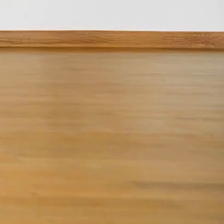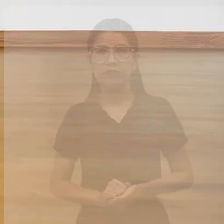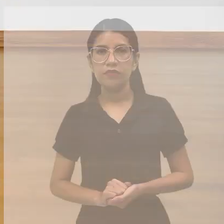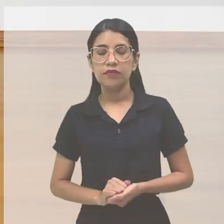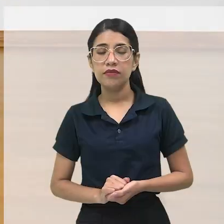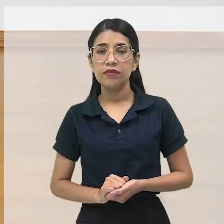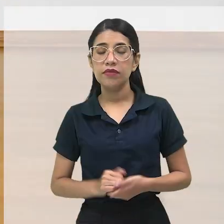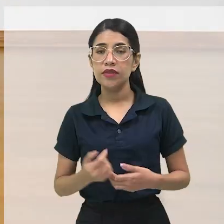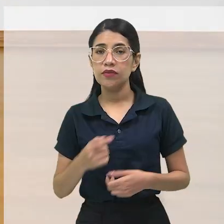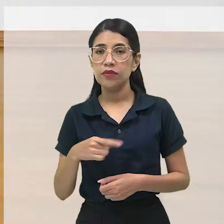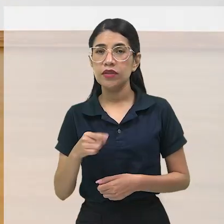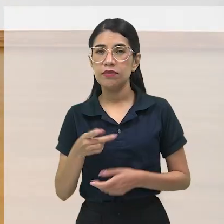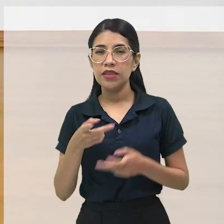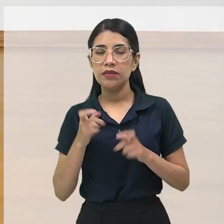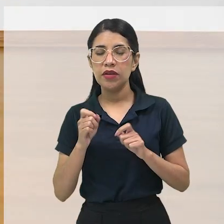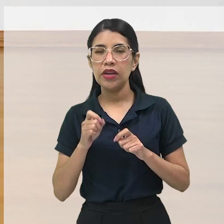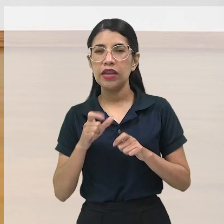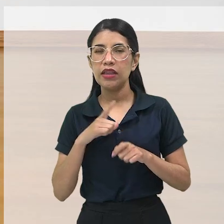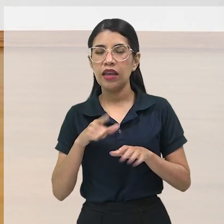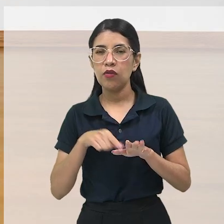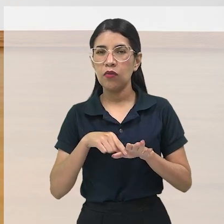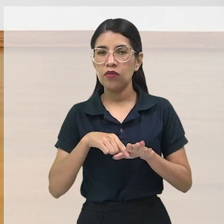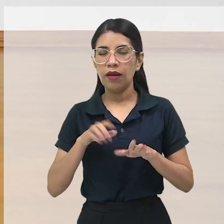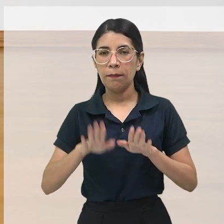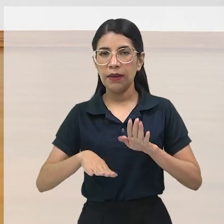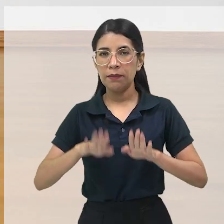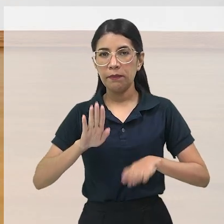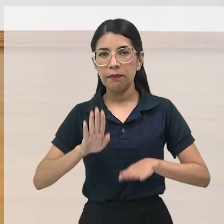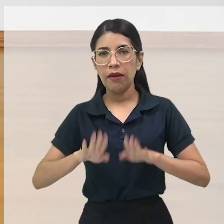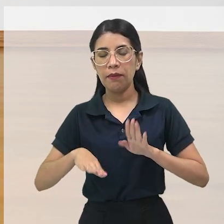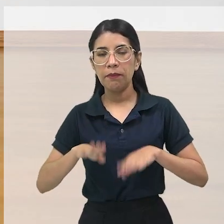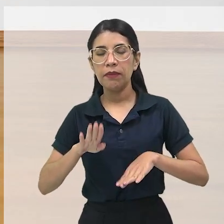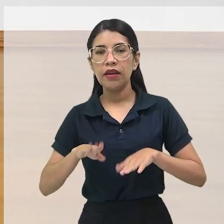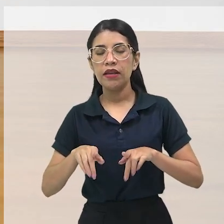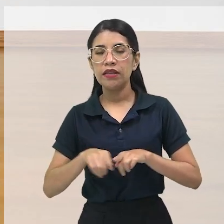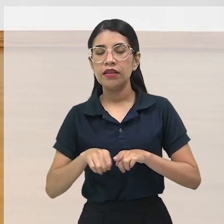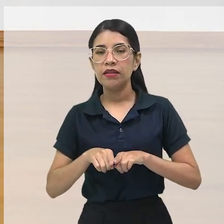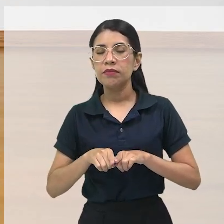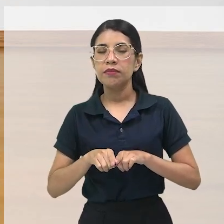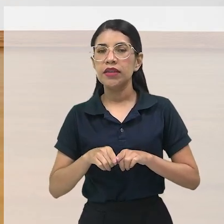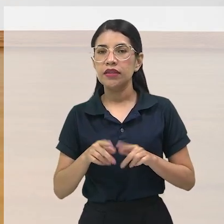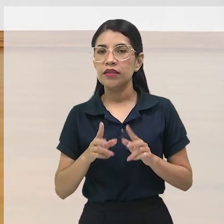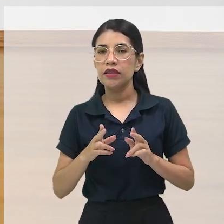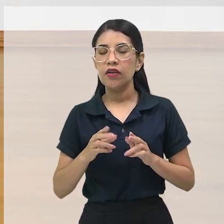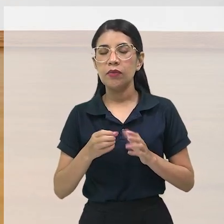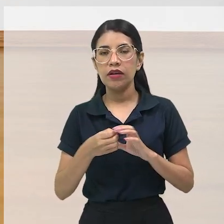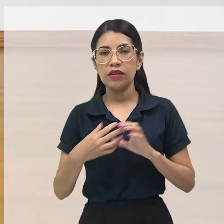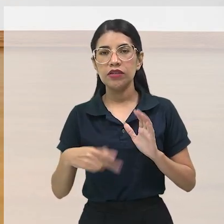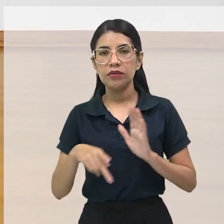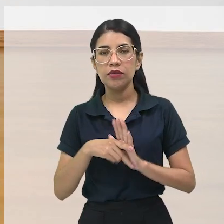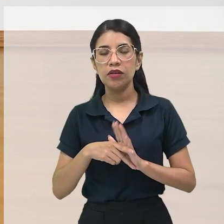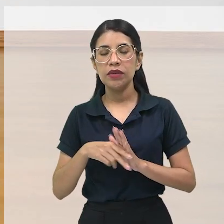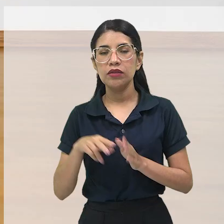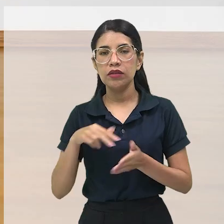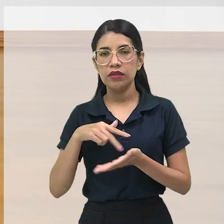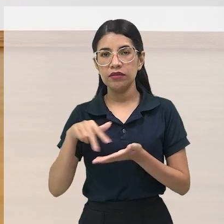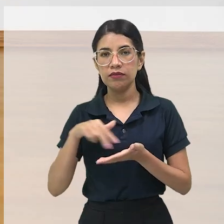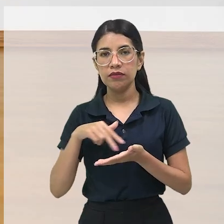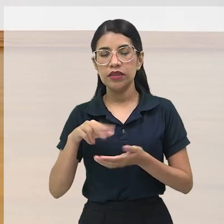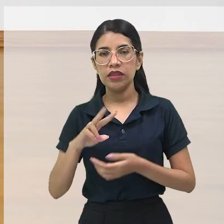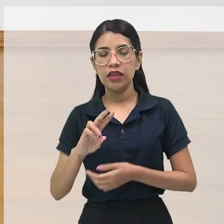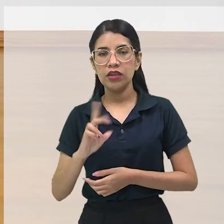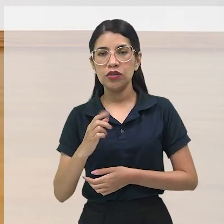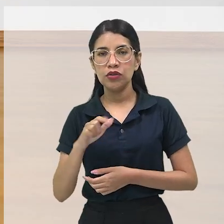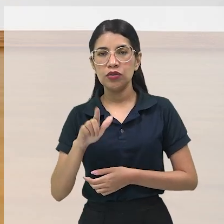Vocês viram que tem muita batida de pés, certo? Que é também esse sapateado, é uma das características dessa dança.